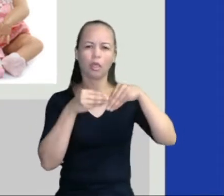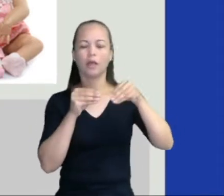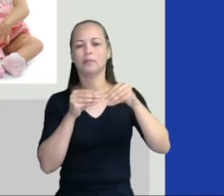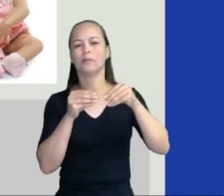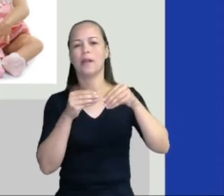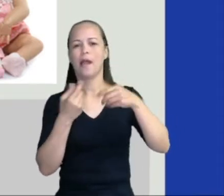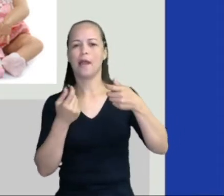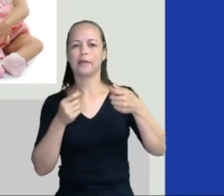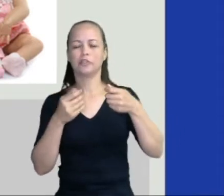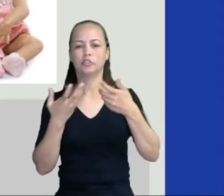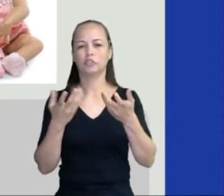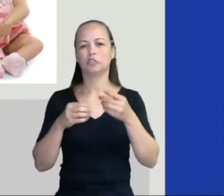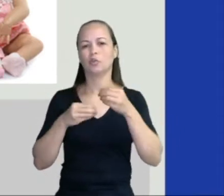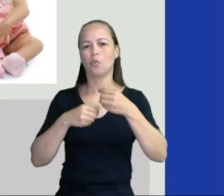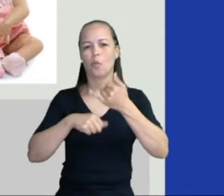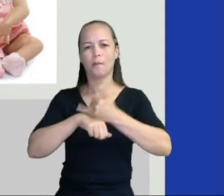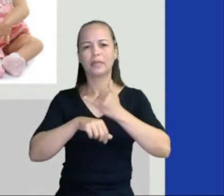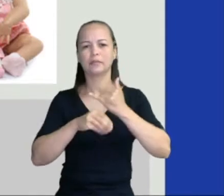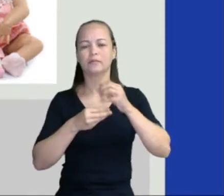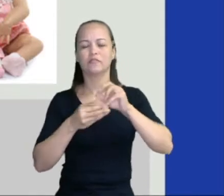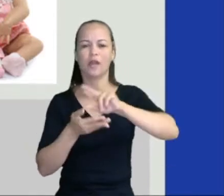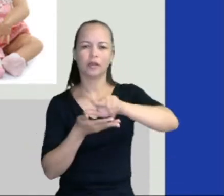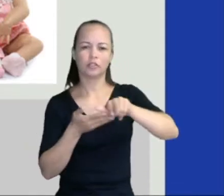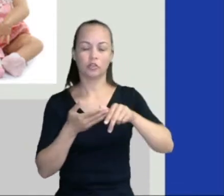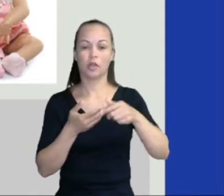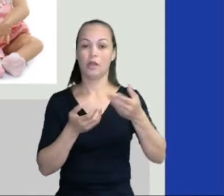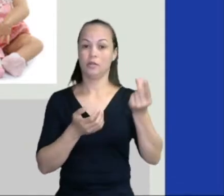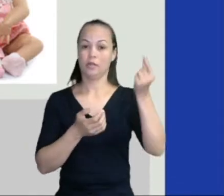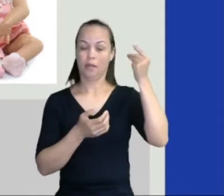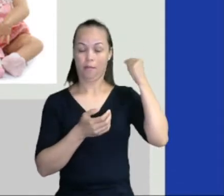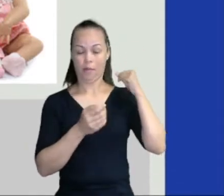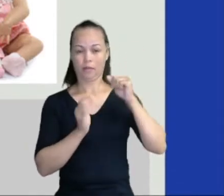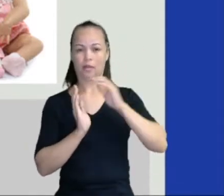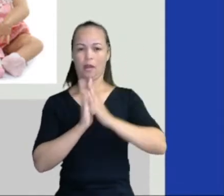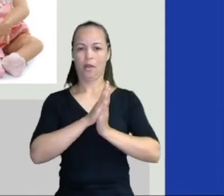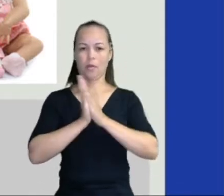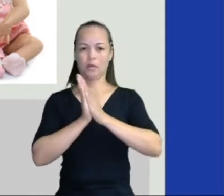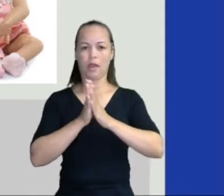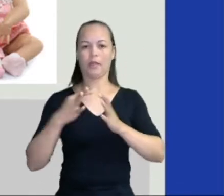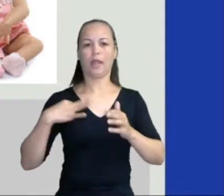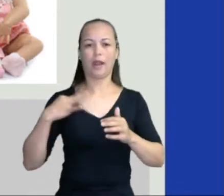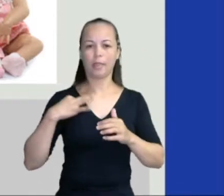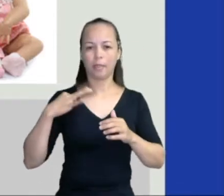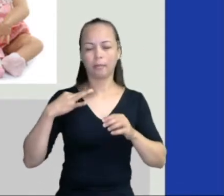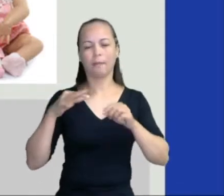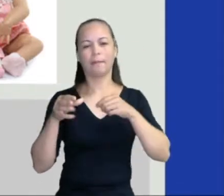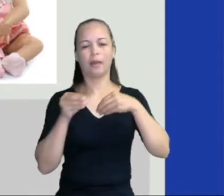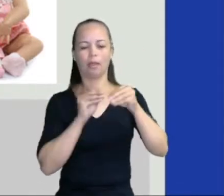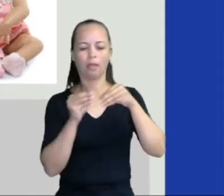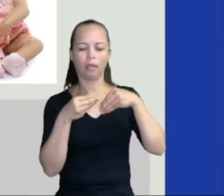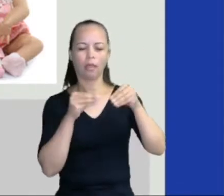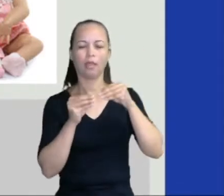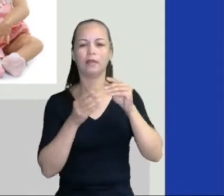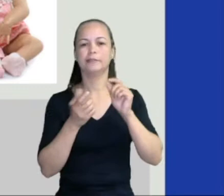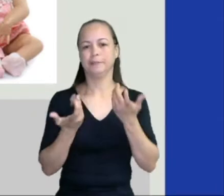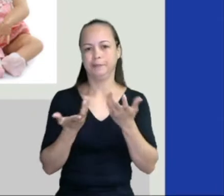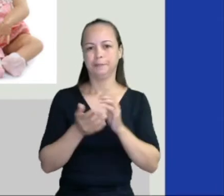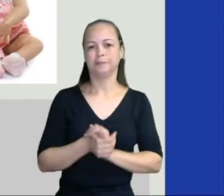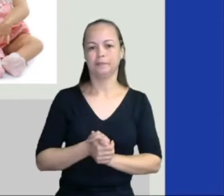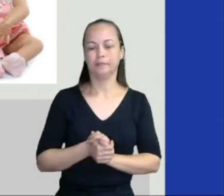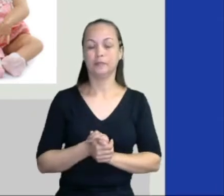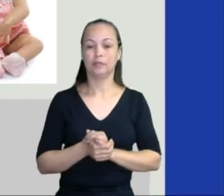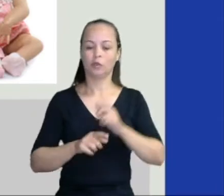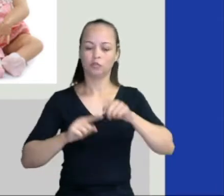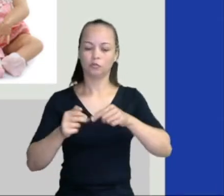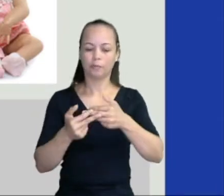boneca que antigamente era só de pano, toda feita de pano, tá bom? Então, com o passar do tempo, os materiais que são formados